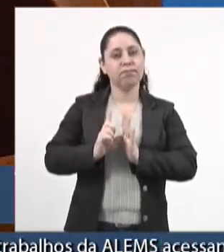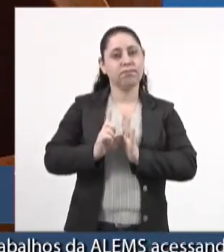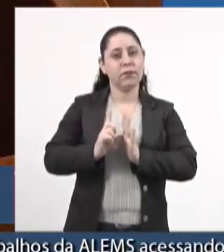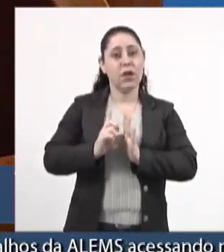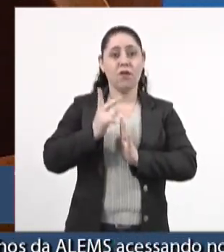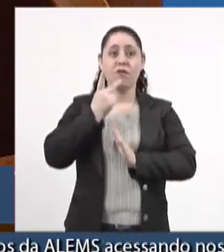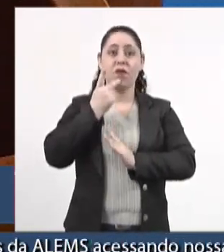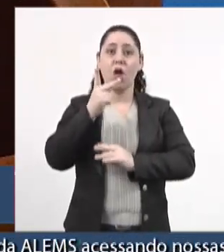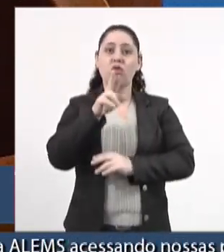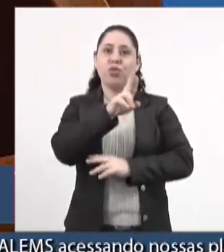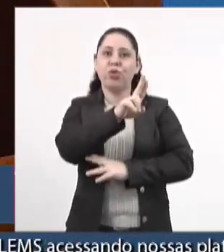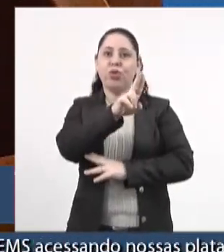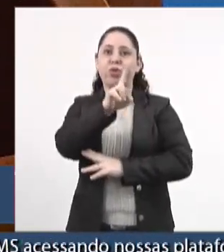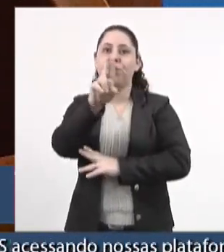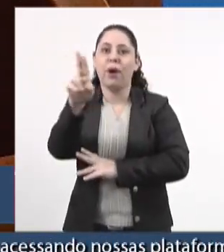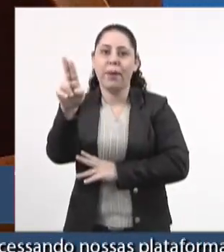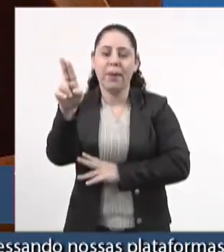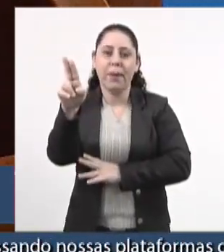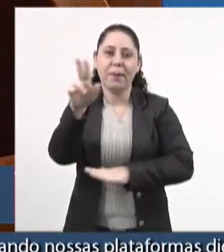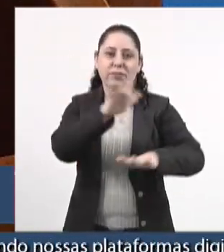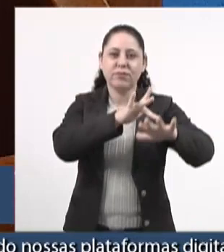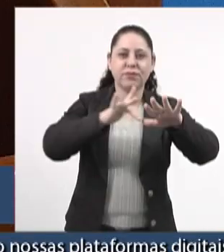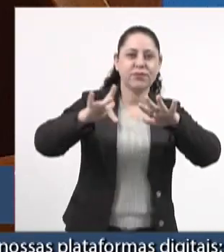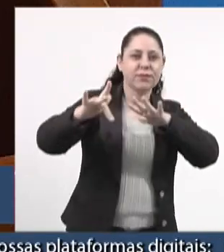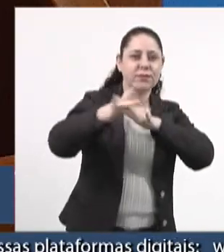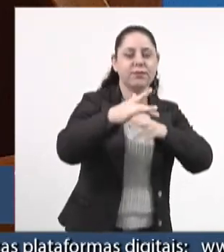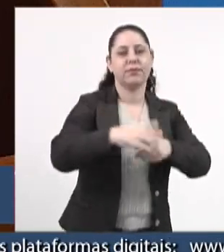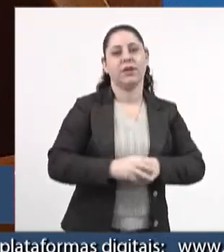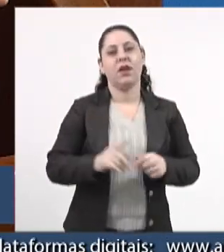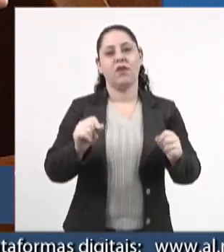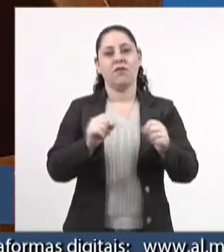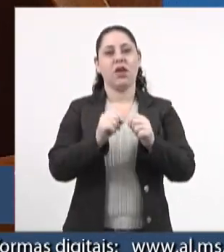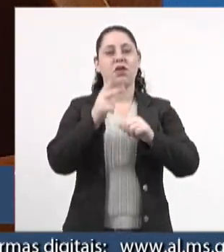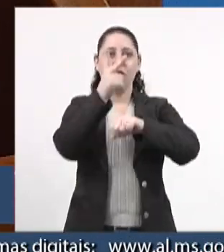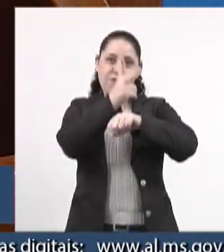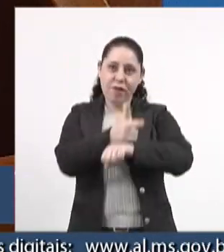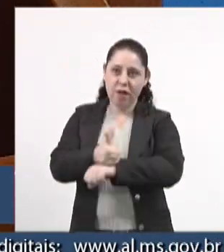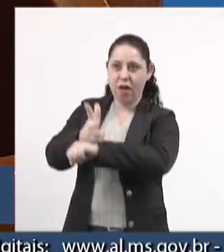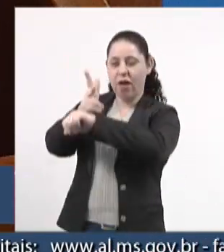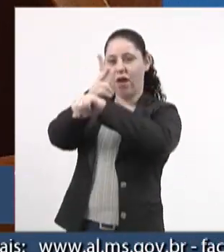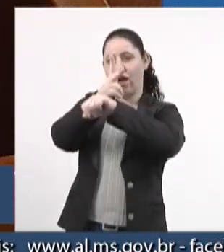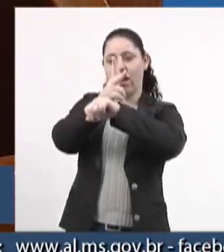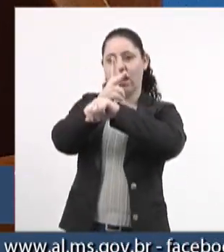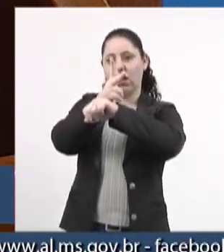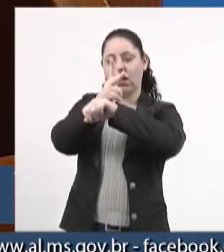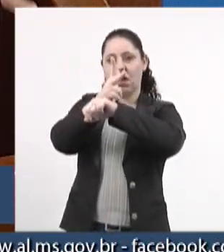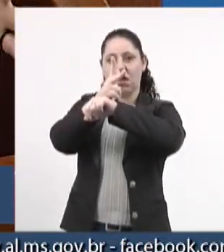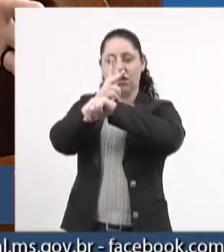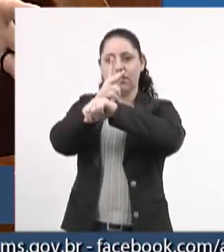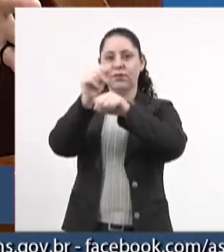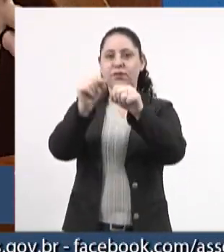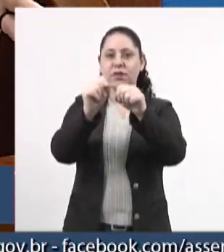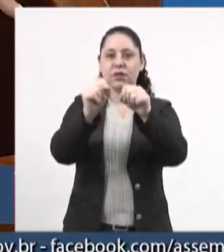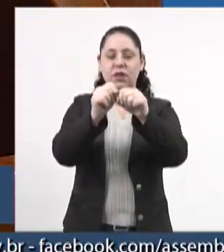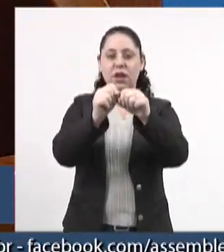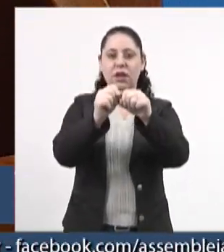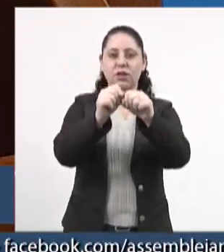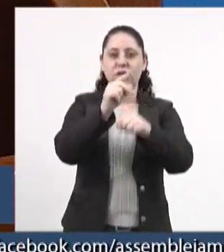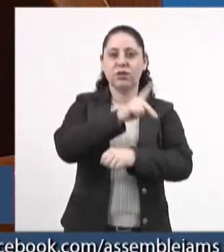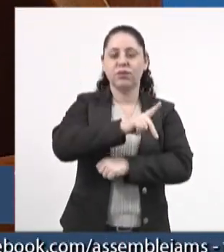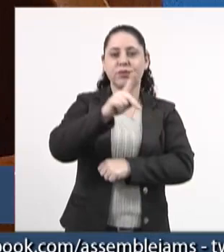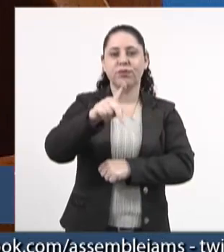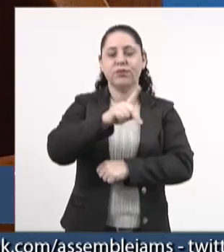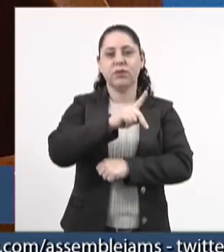de colocar nas redes sociais, fazer um videozinho, jogando o professor na